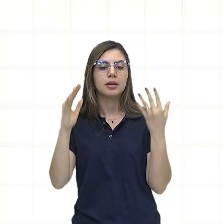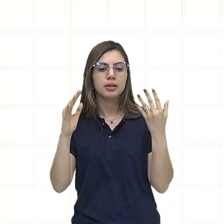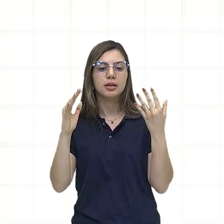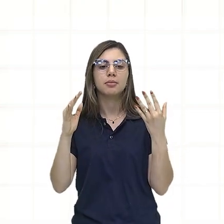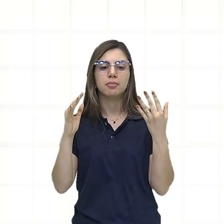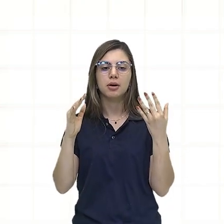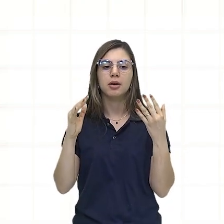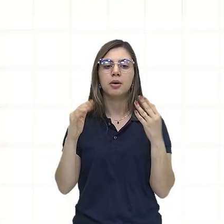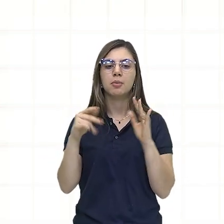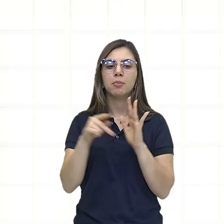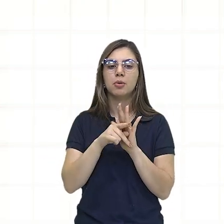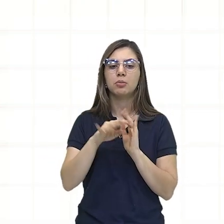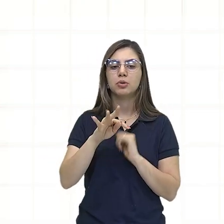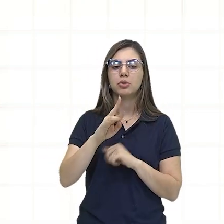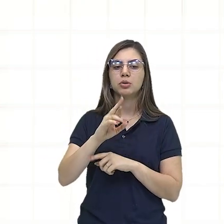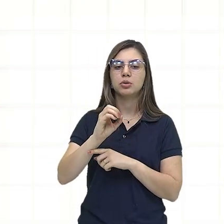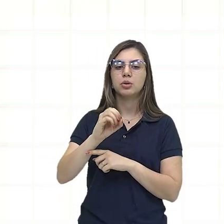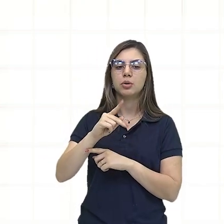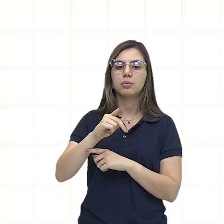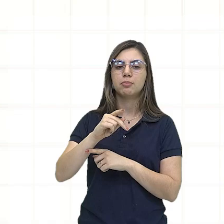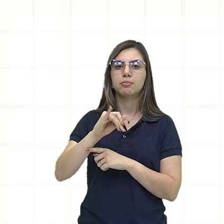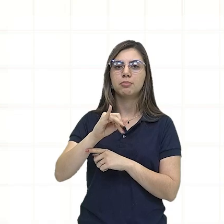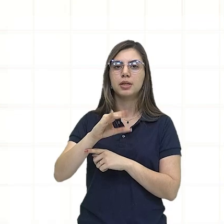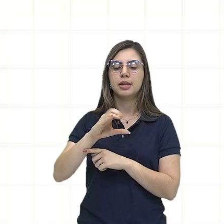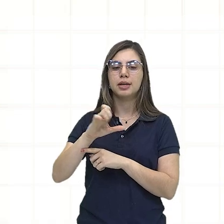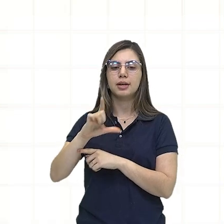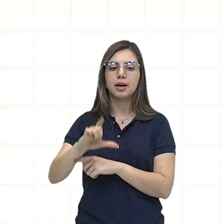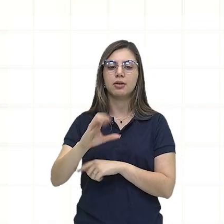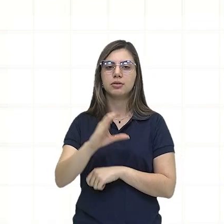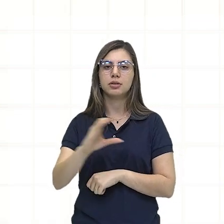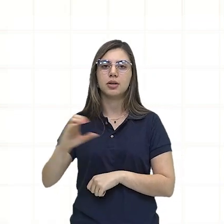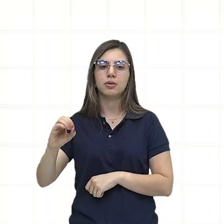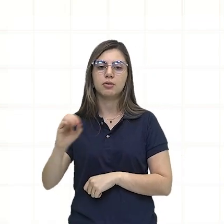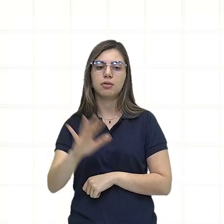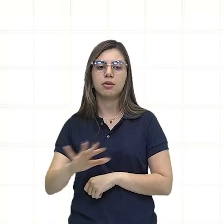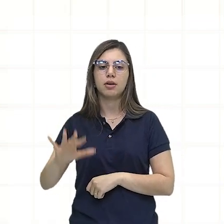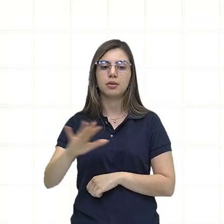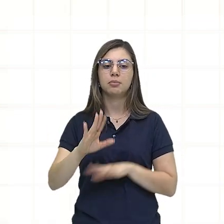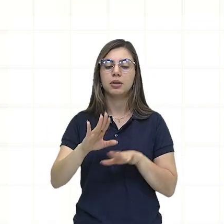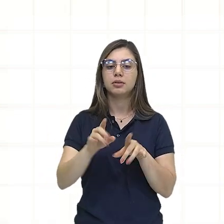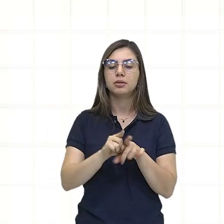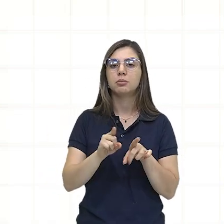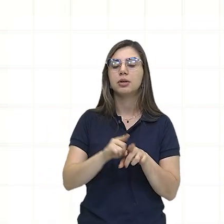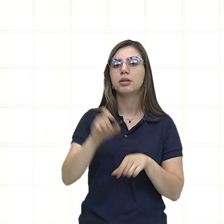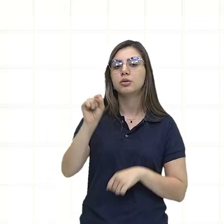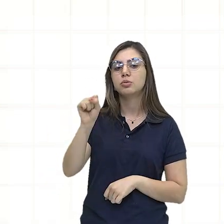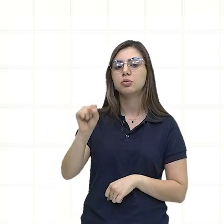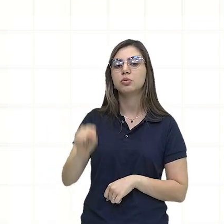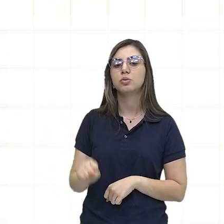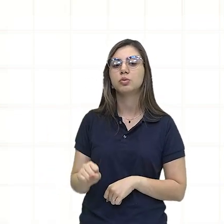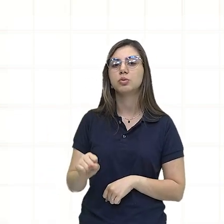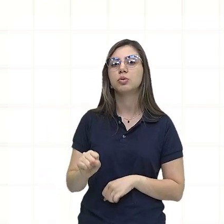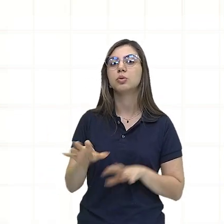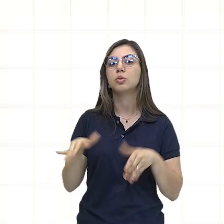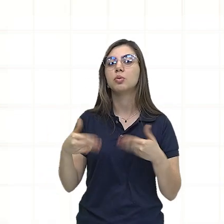tropical Brasil Central. E também nós temos a área que corresponde mais a essa parte sul do nosso